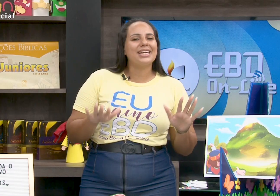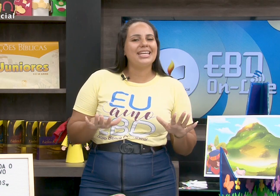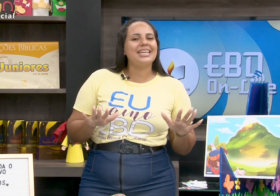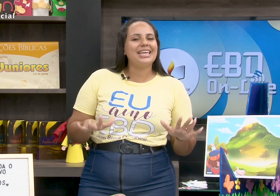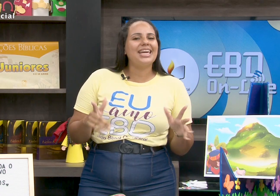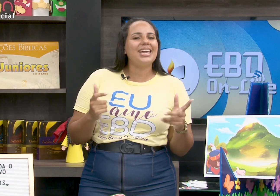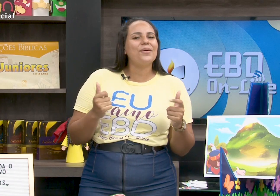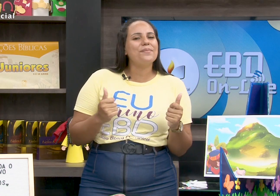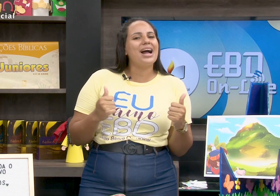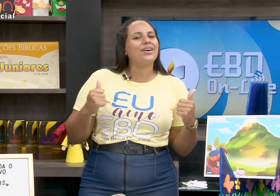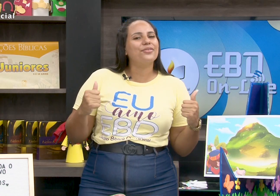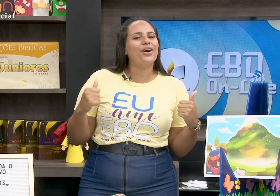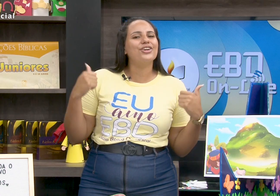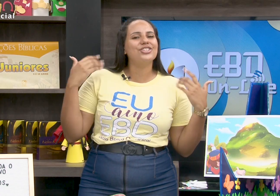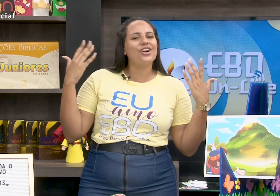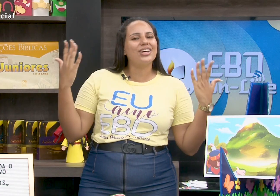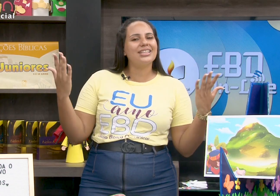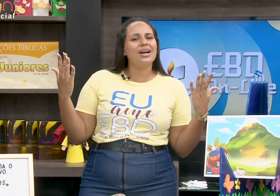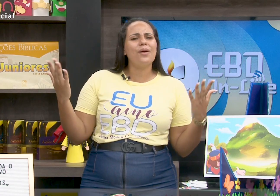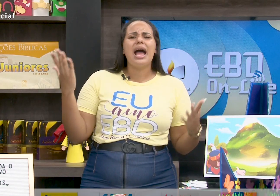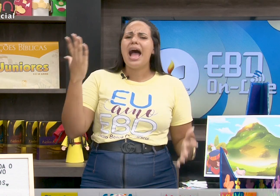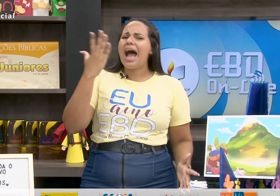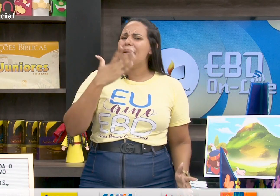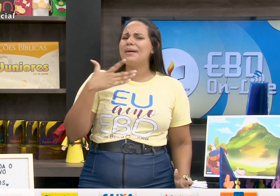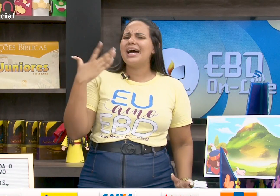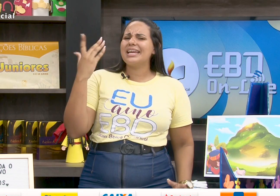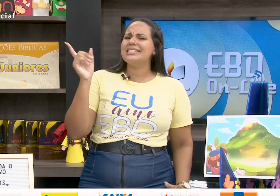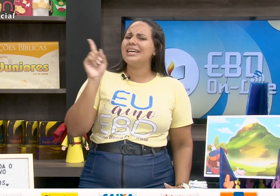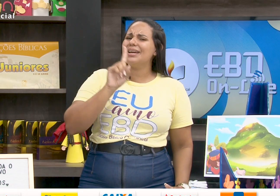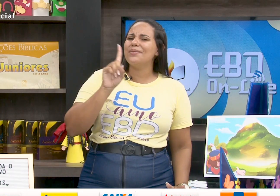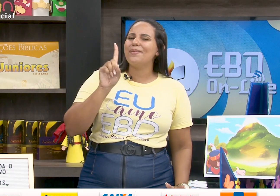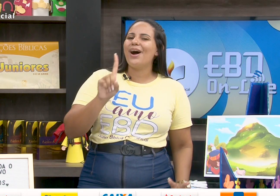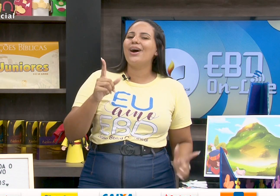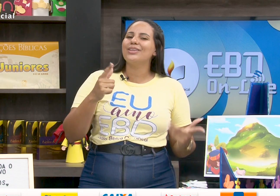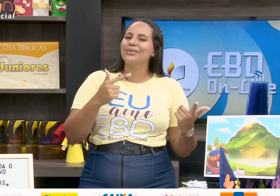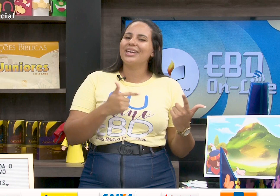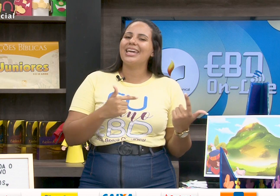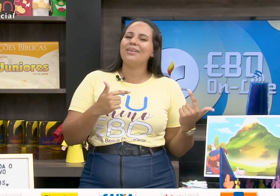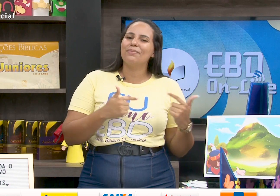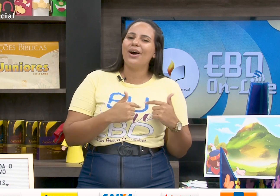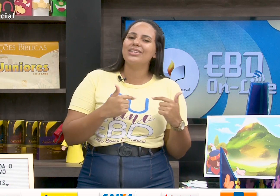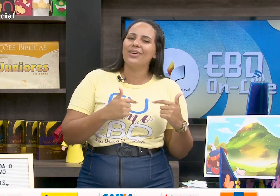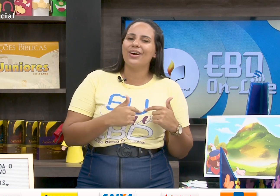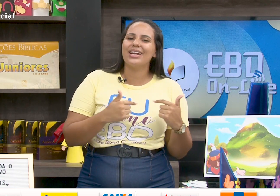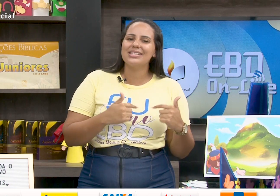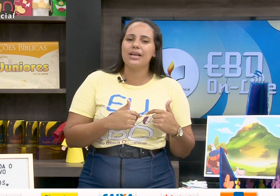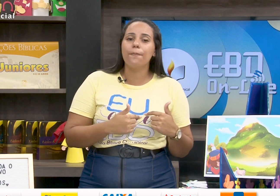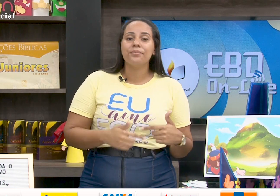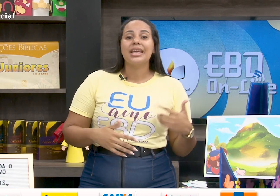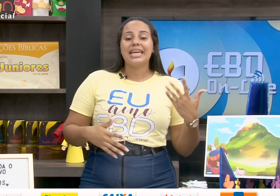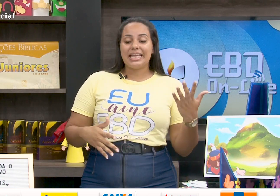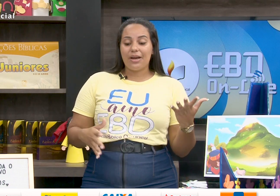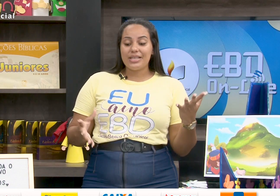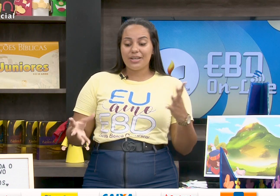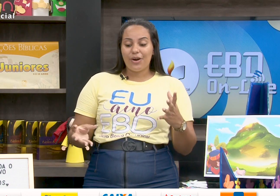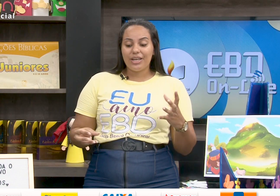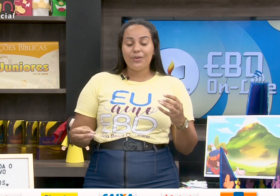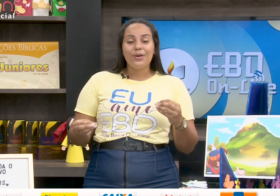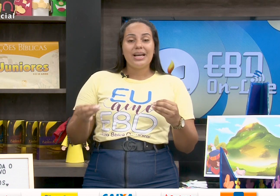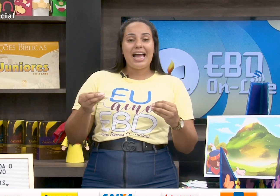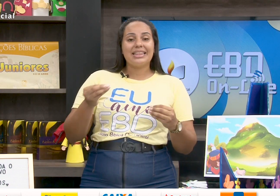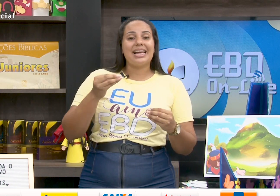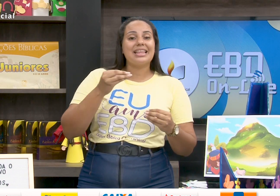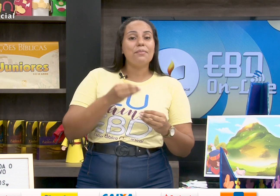ser pequenininho, magro, forte ou grandão, aparência não importa, o que importa é o coração. Então esse